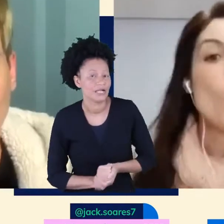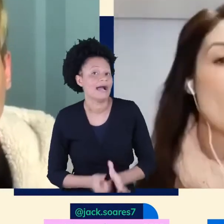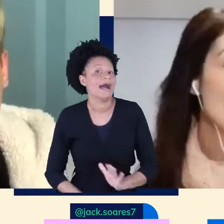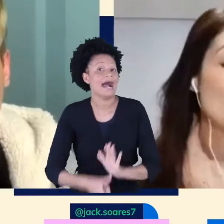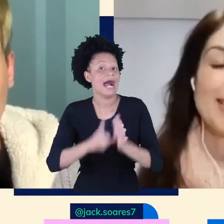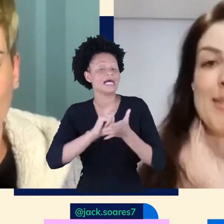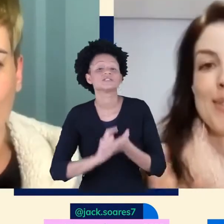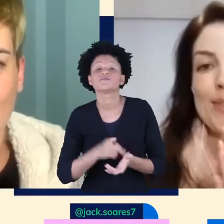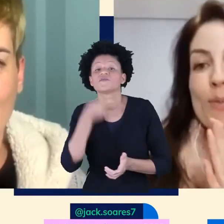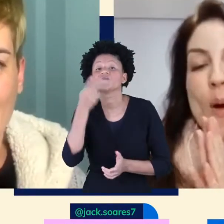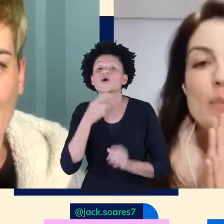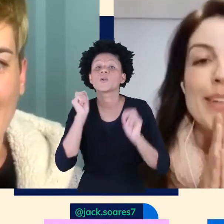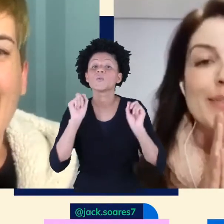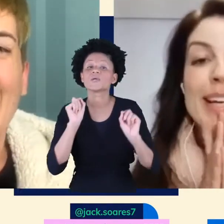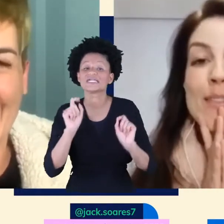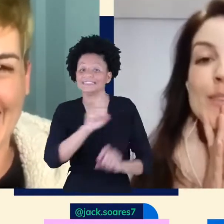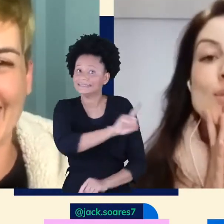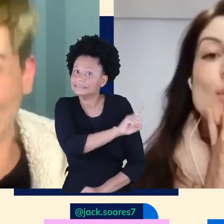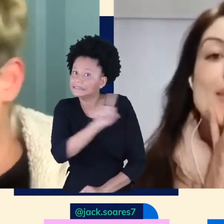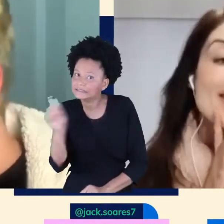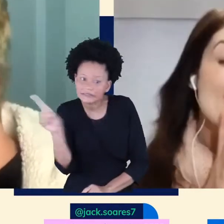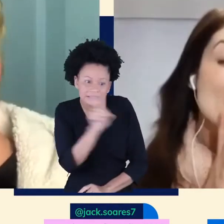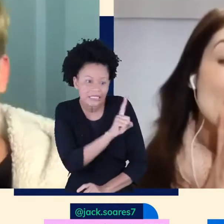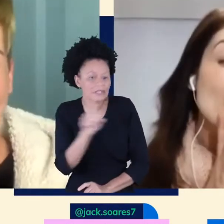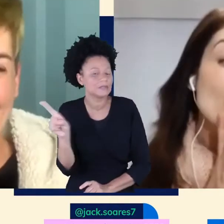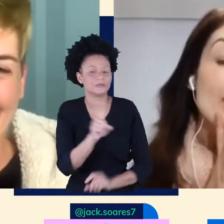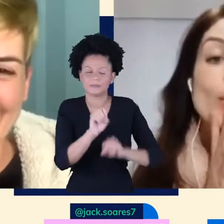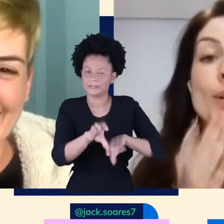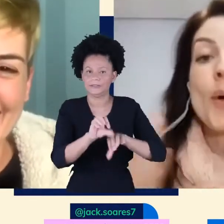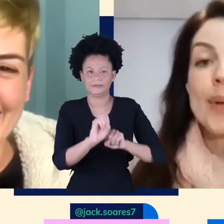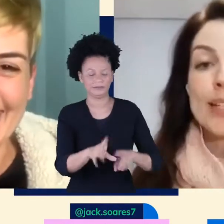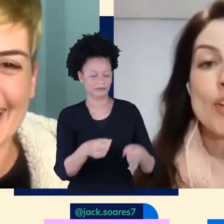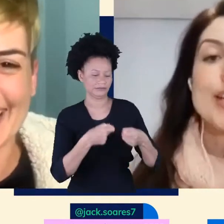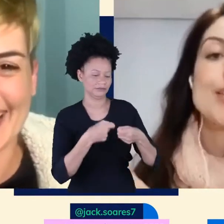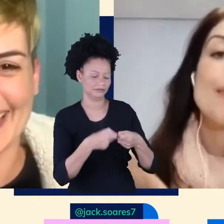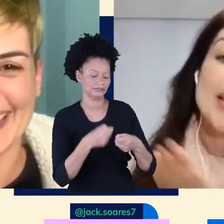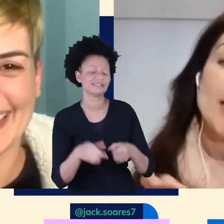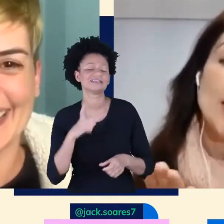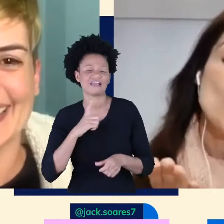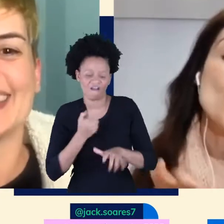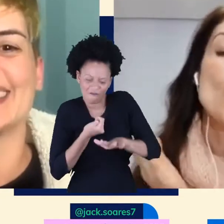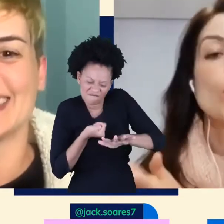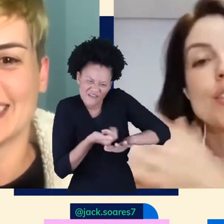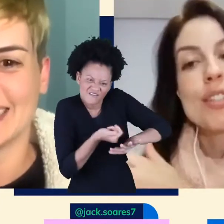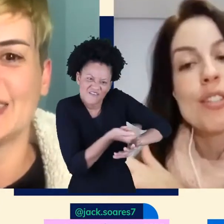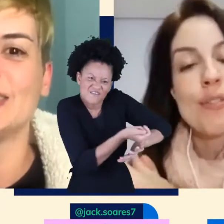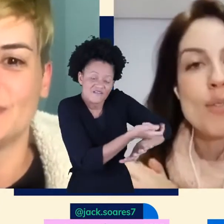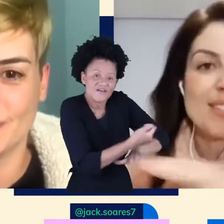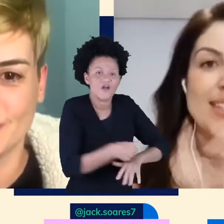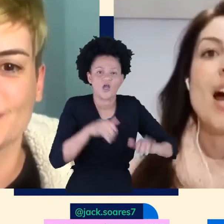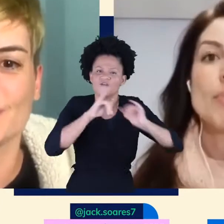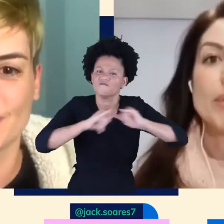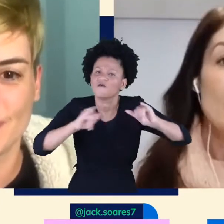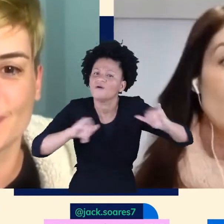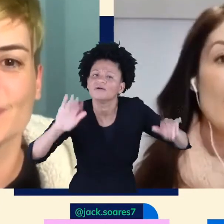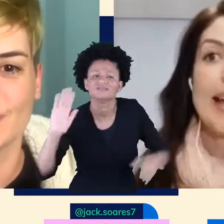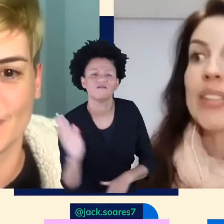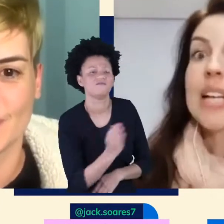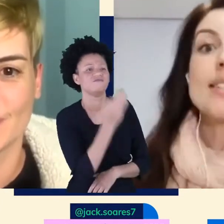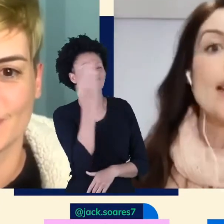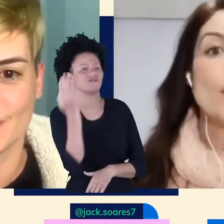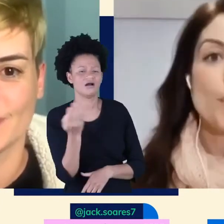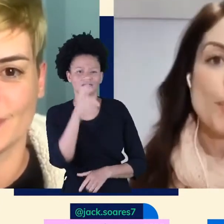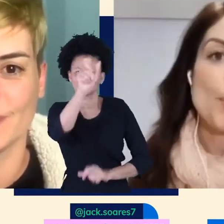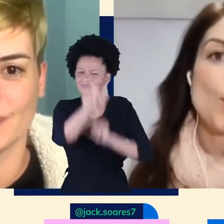que não é educação sexual, porque vamos começar pelo que normalmente agora as fake news ou notícias falsas acabam